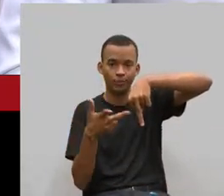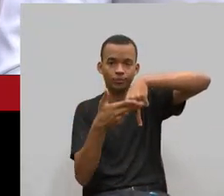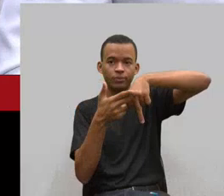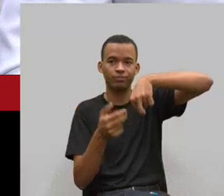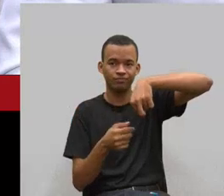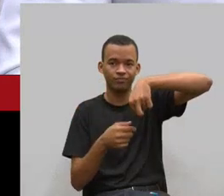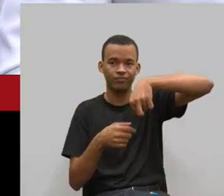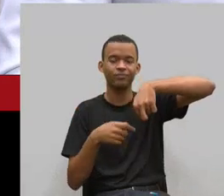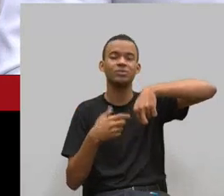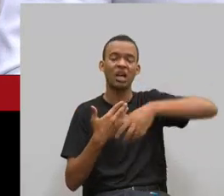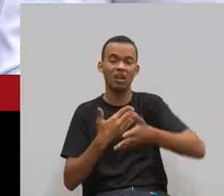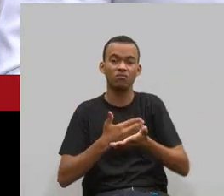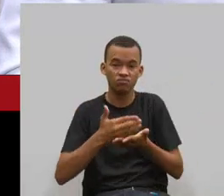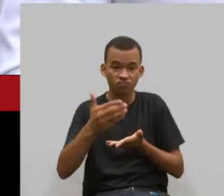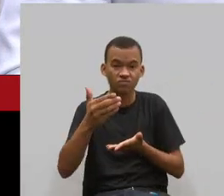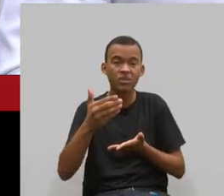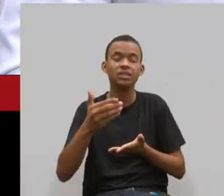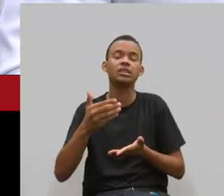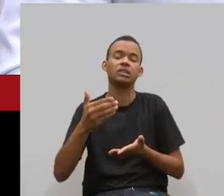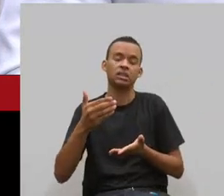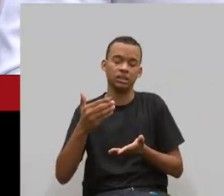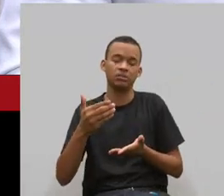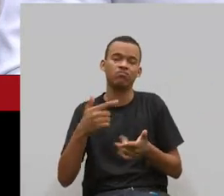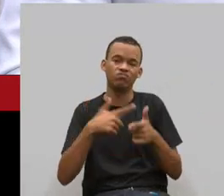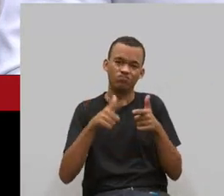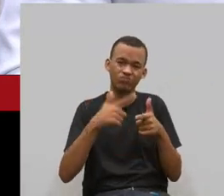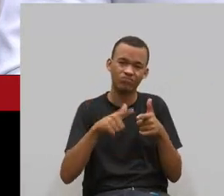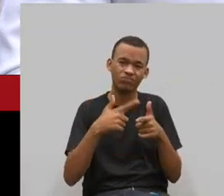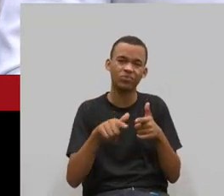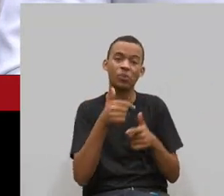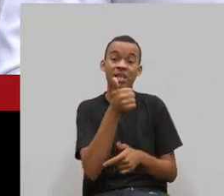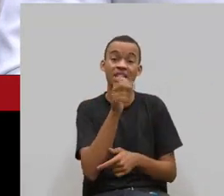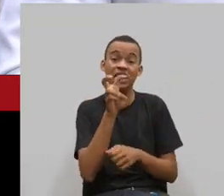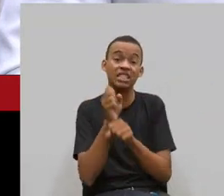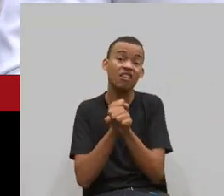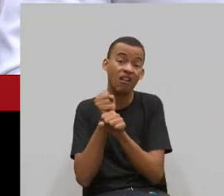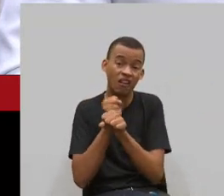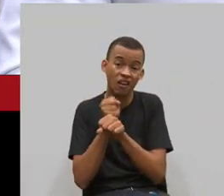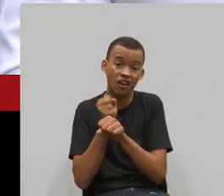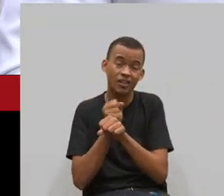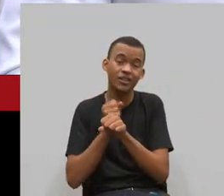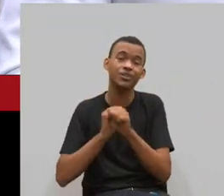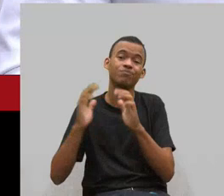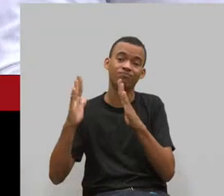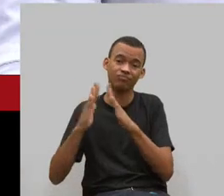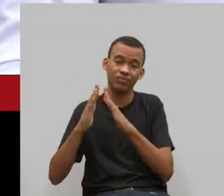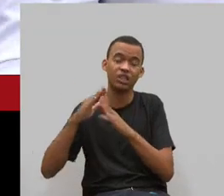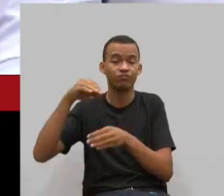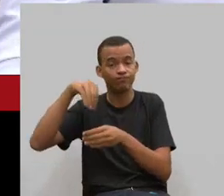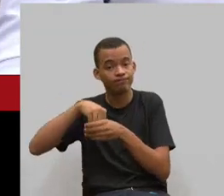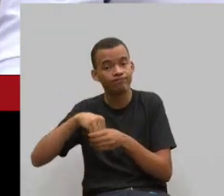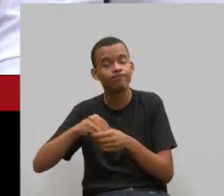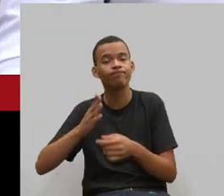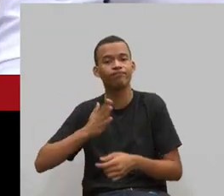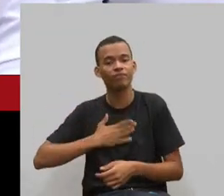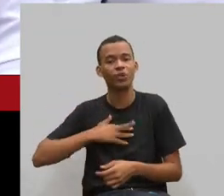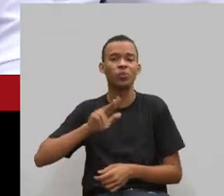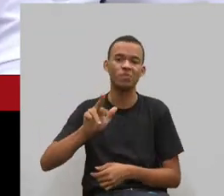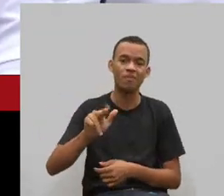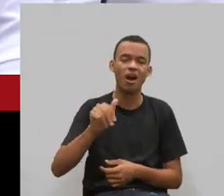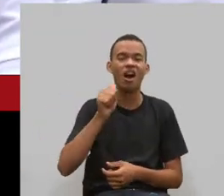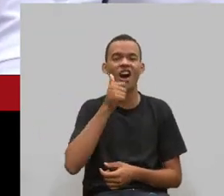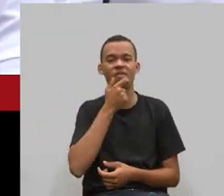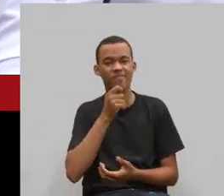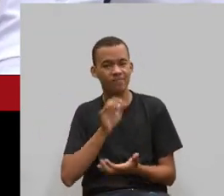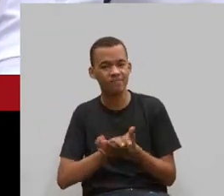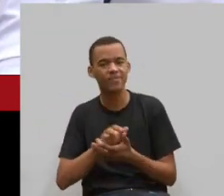e morou durante 15 anos na minha casa junto com meus pais com a minha irmã com meu esposo e a gente vivenciava no dia a dia a